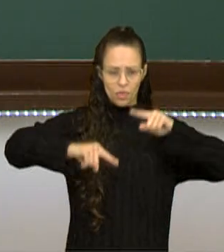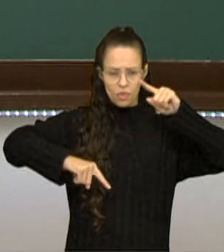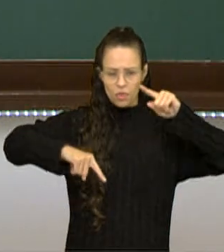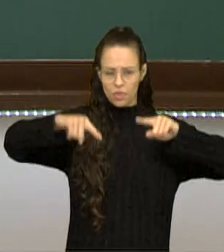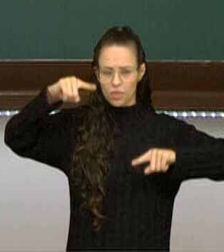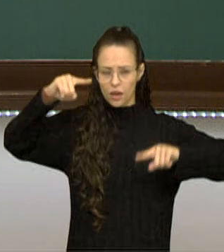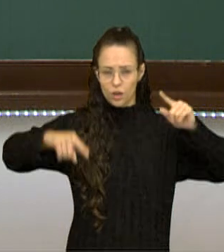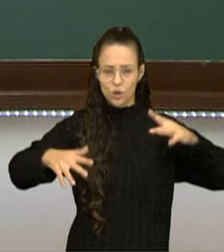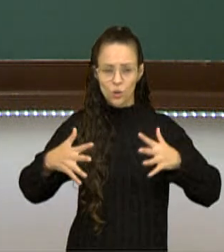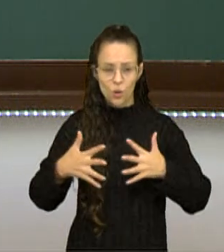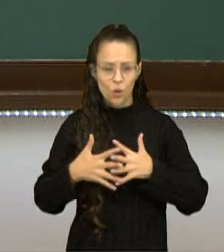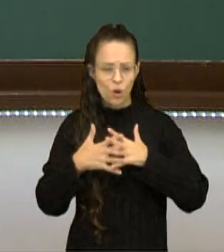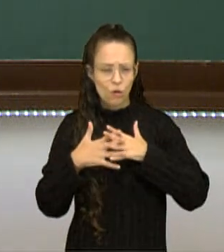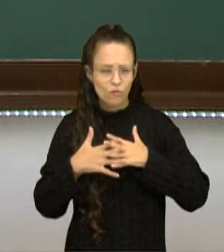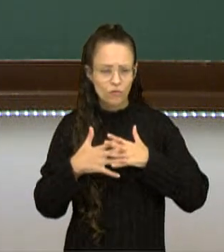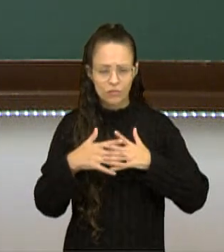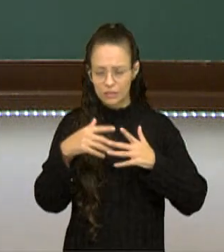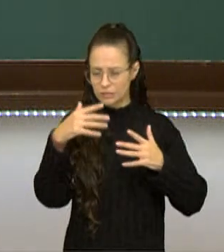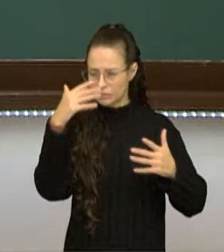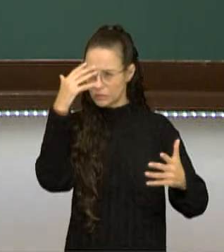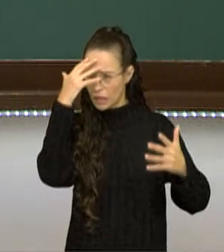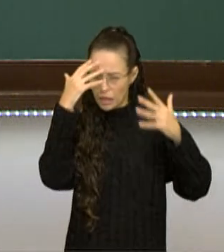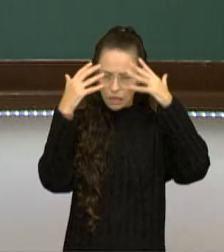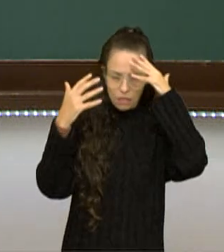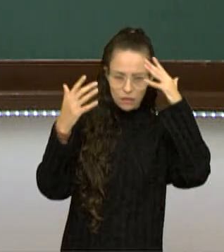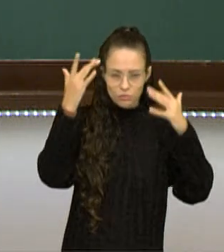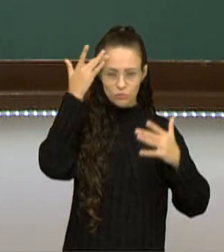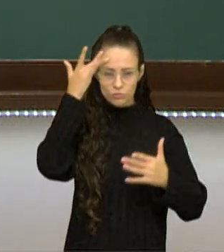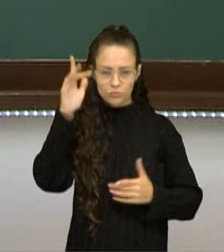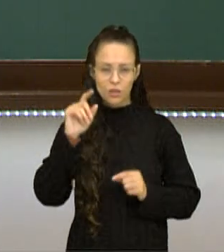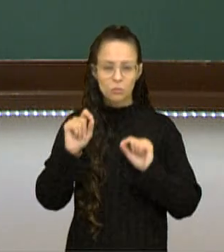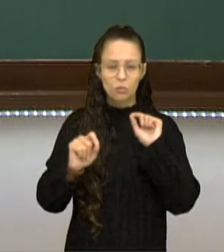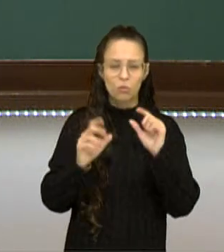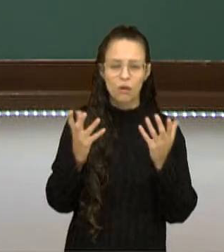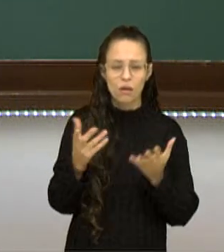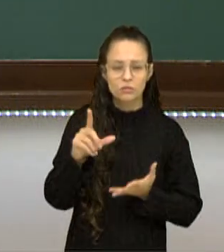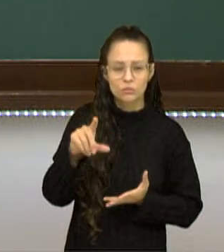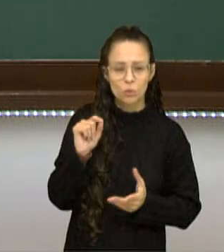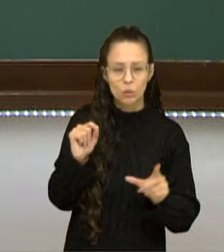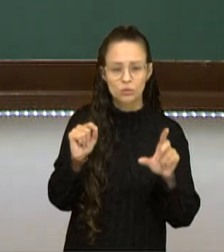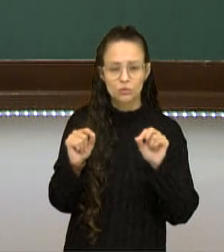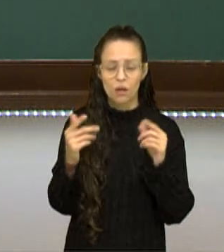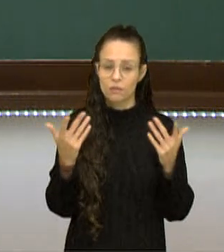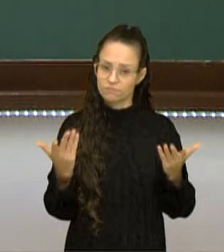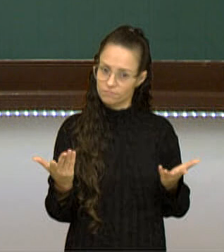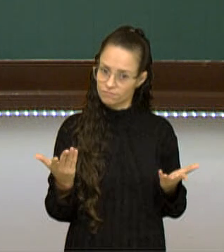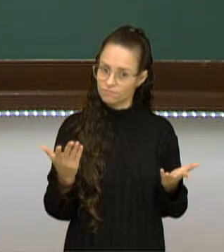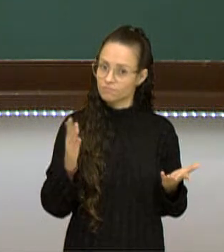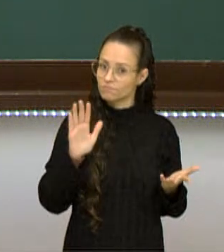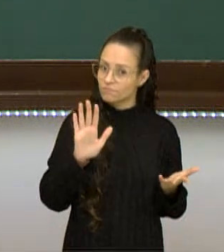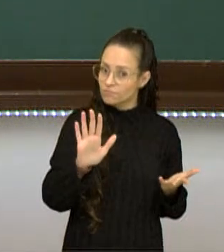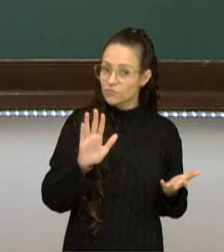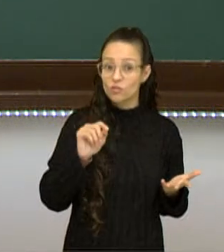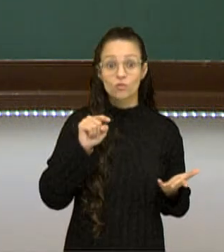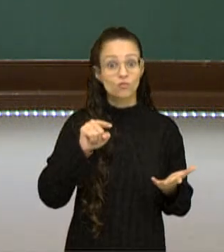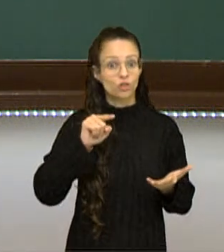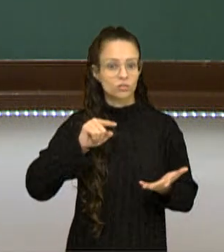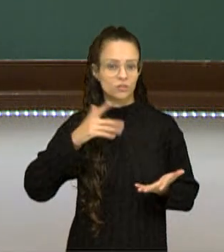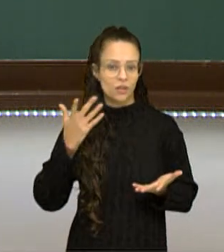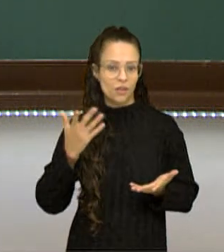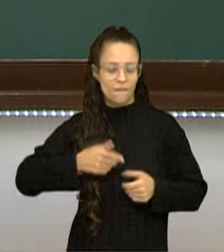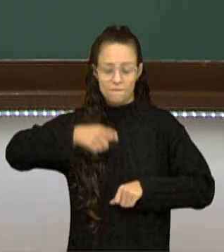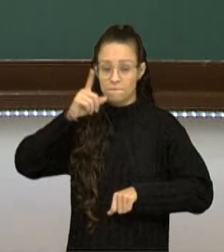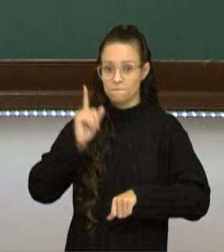esse conflito de ideias, que você não sabe direito o que você quer ainda, então não haja